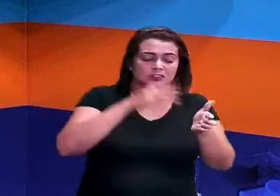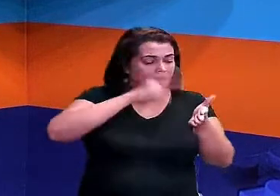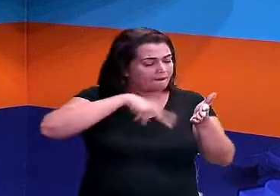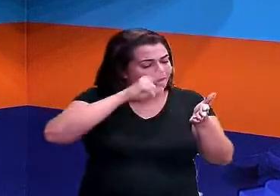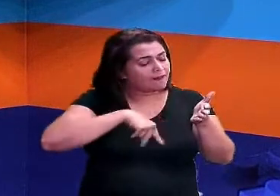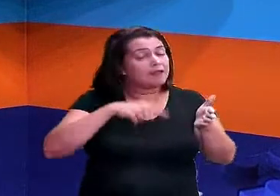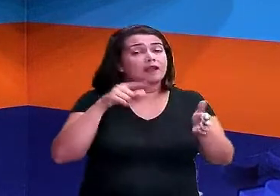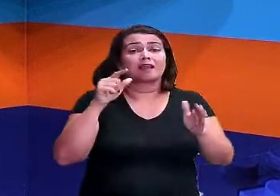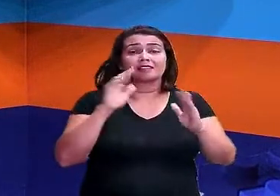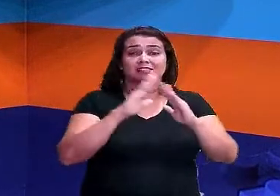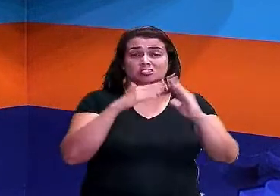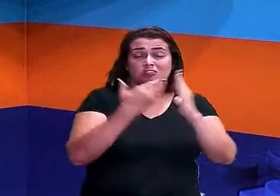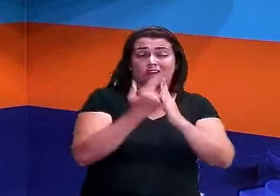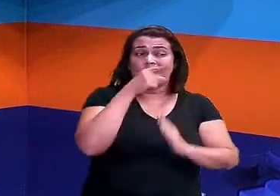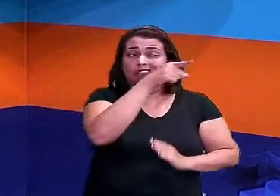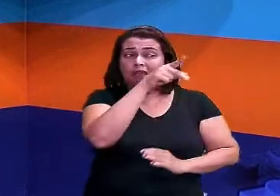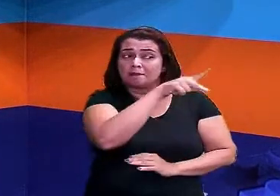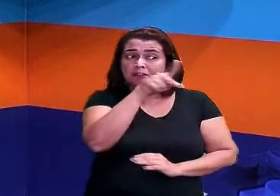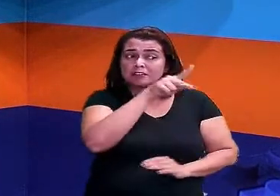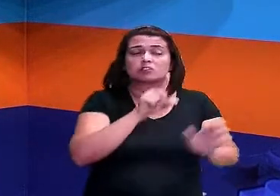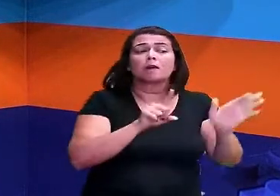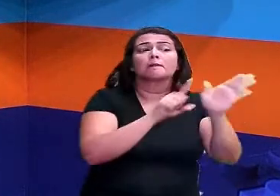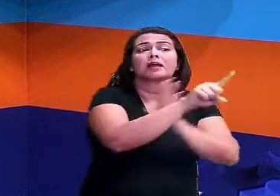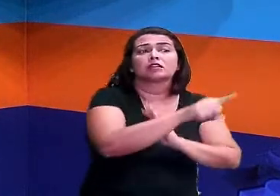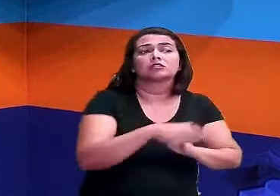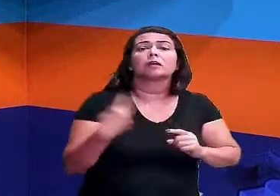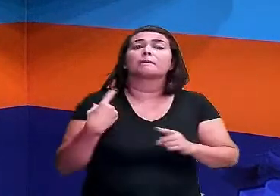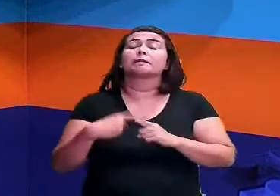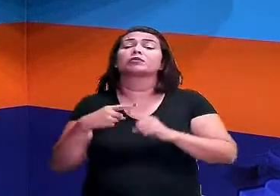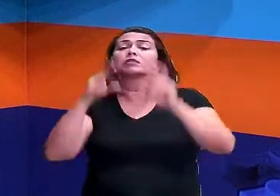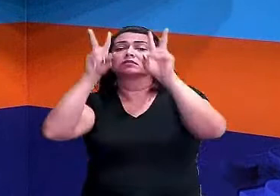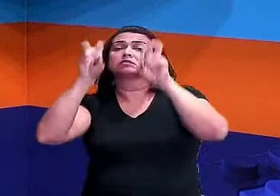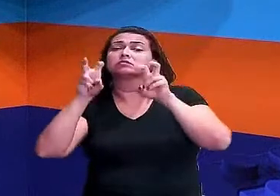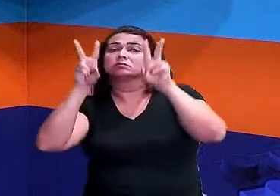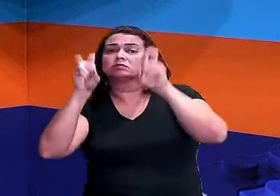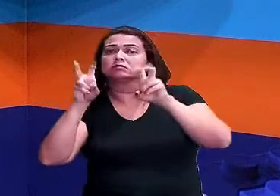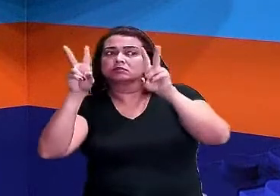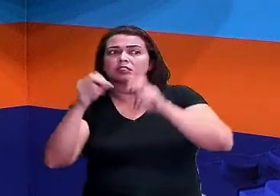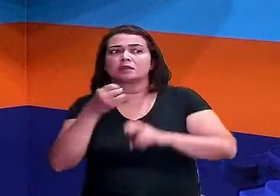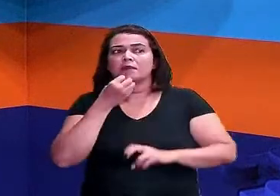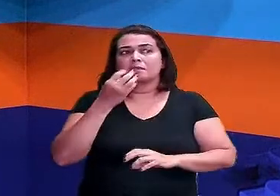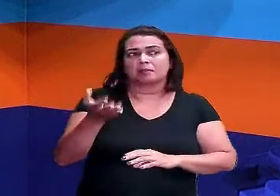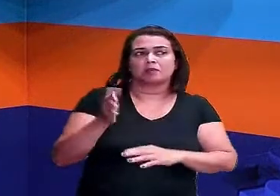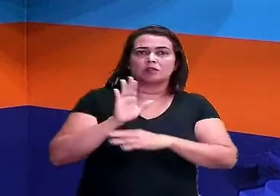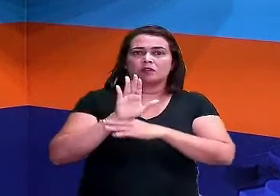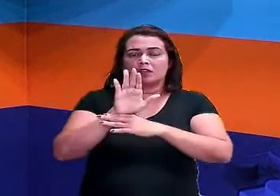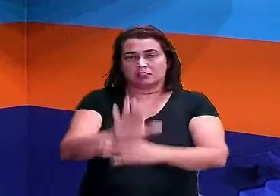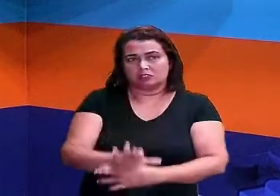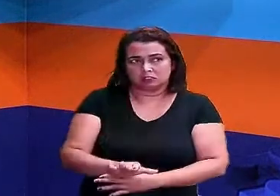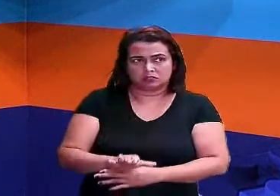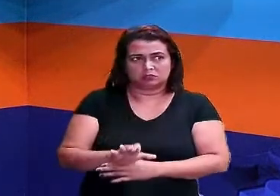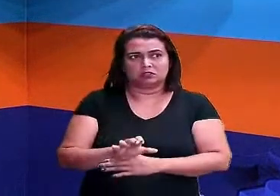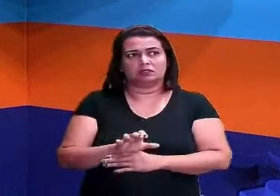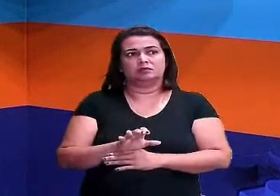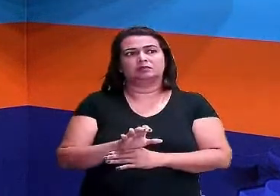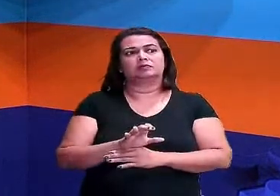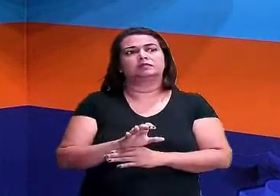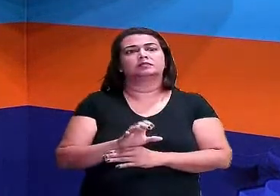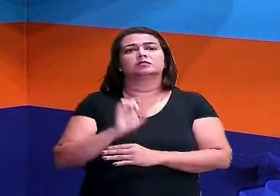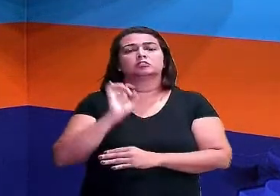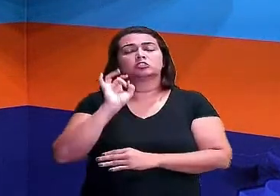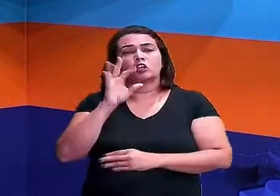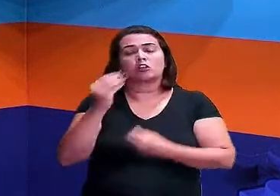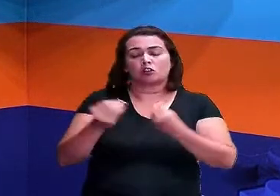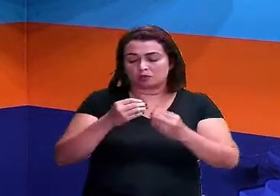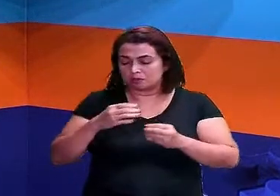livro, perguntem ao seu professor, porque esse é um assunto que ele vai se auxiliar bastante, não só na questão da